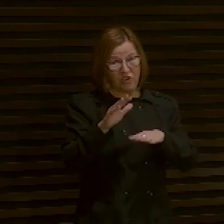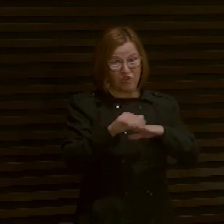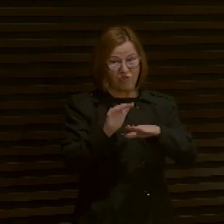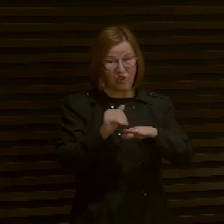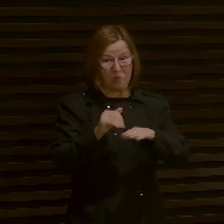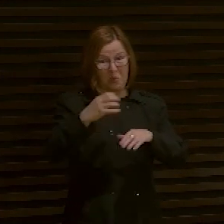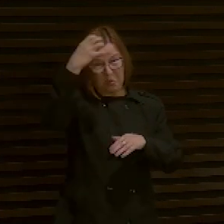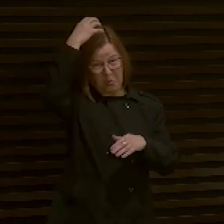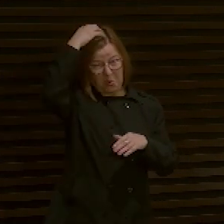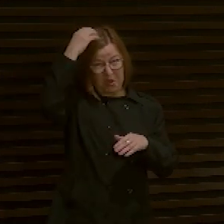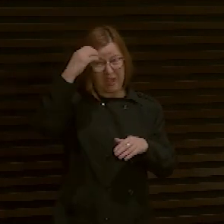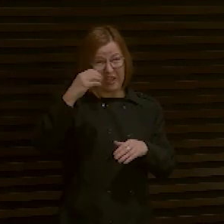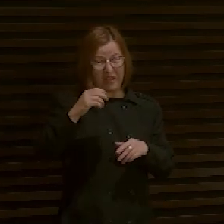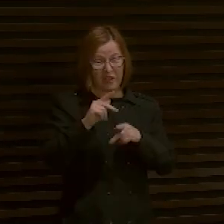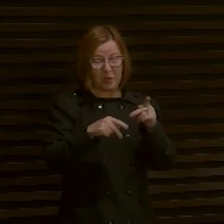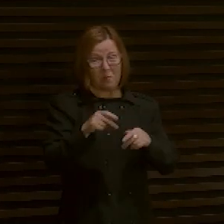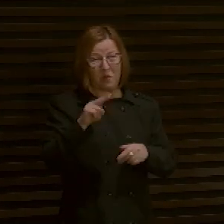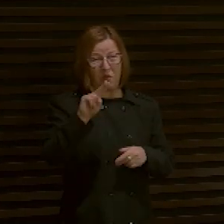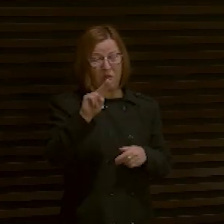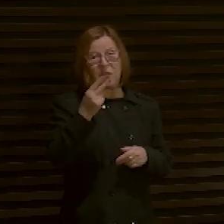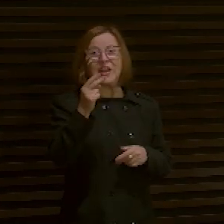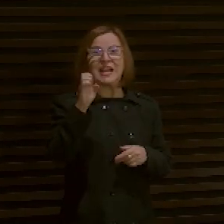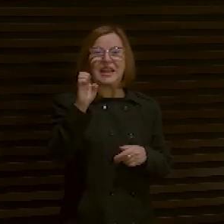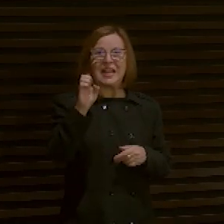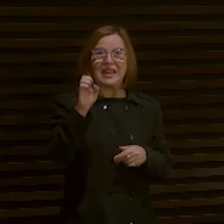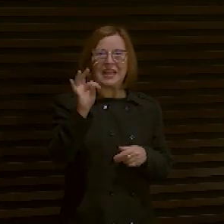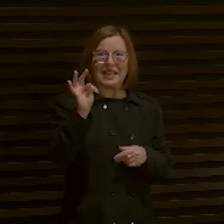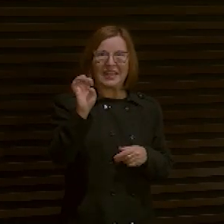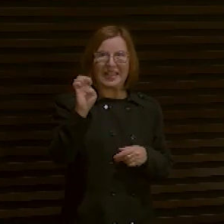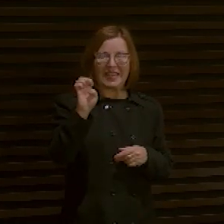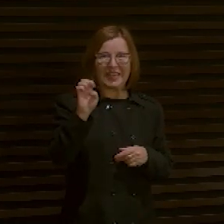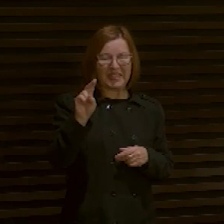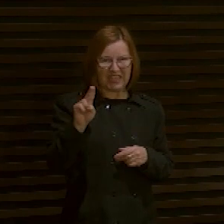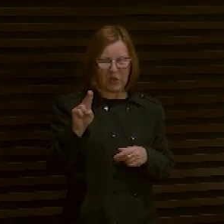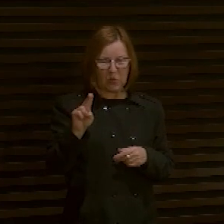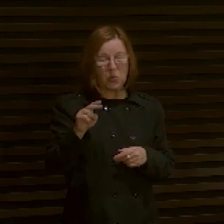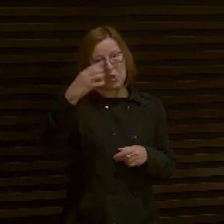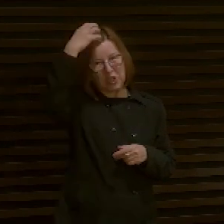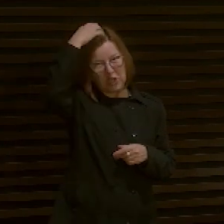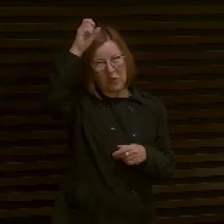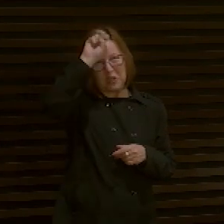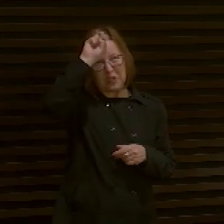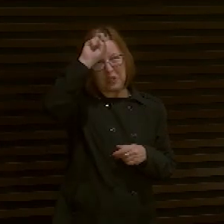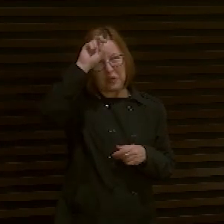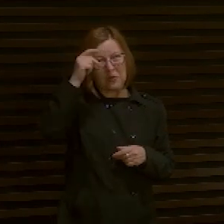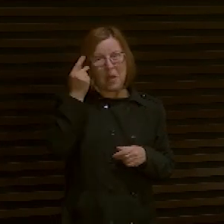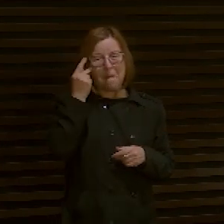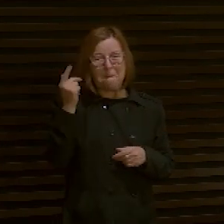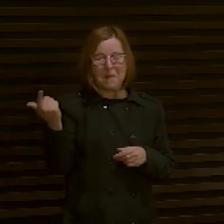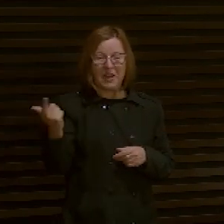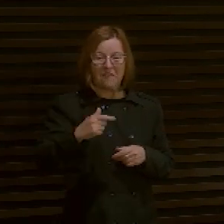heteus e os reis dos egípcios para virem contra nós. Por isso, ao anoitecer, eles se levantaram e